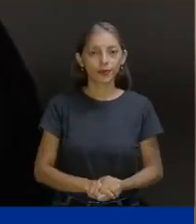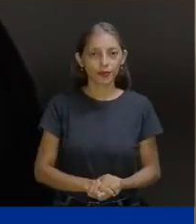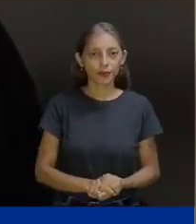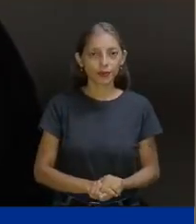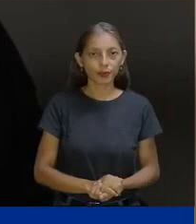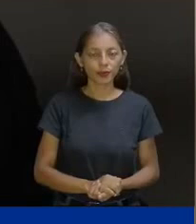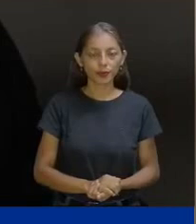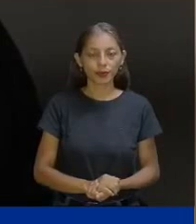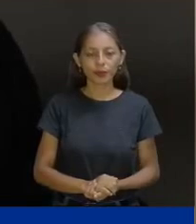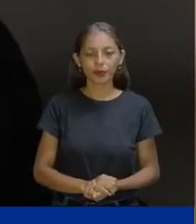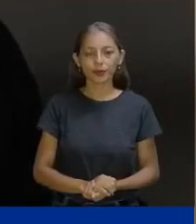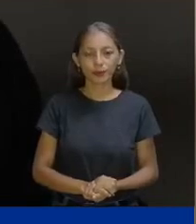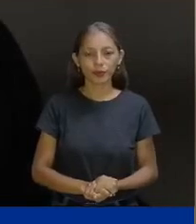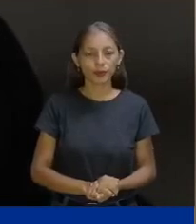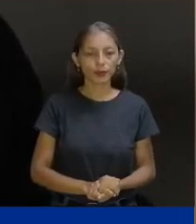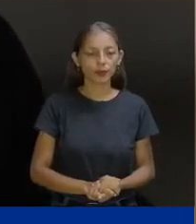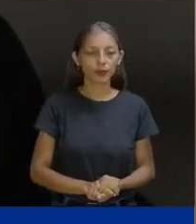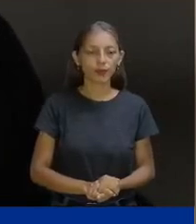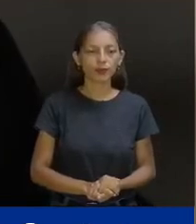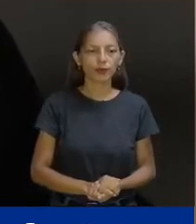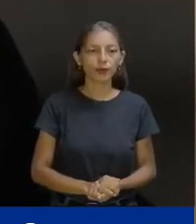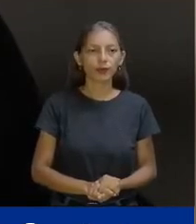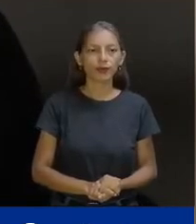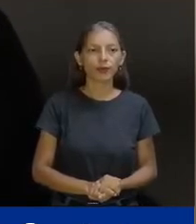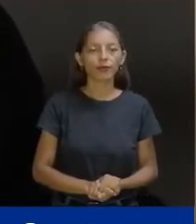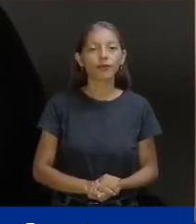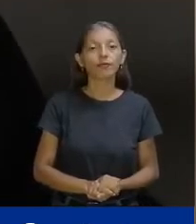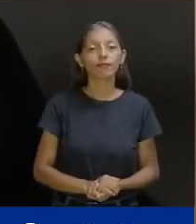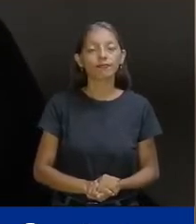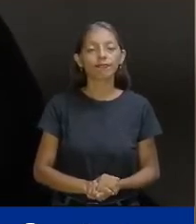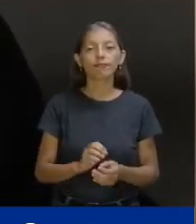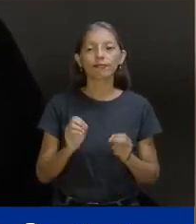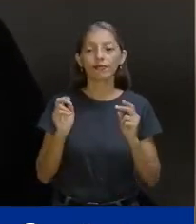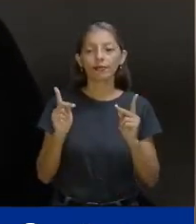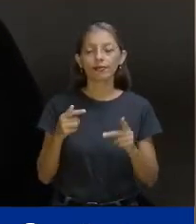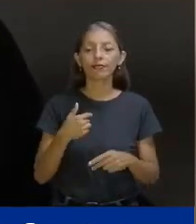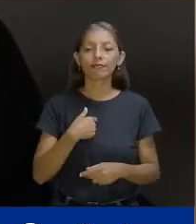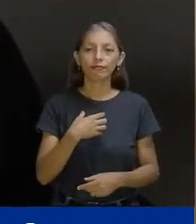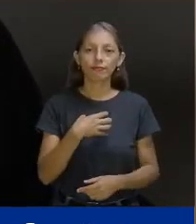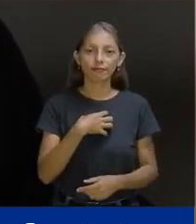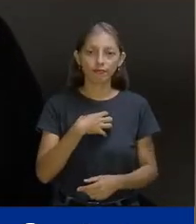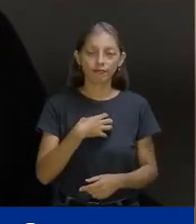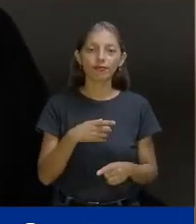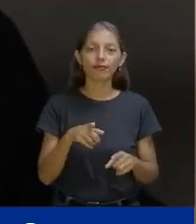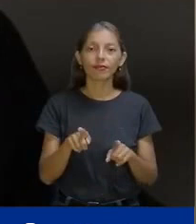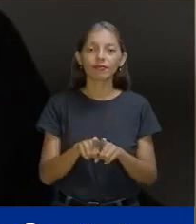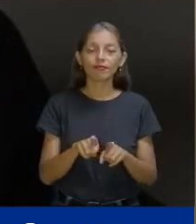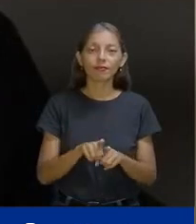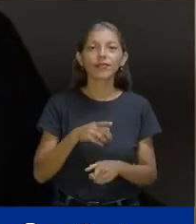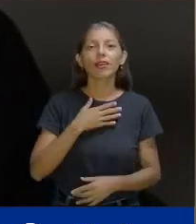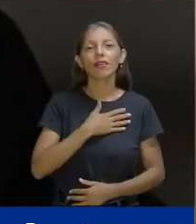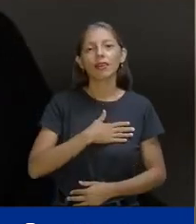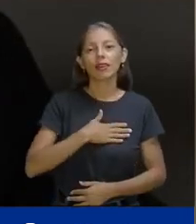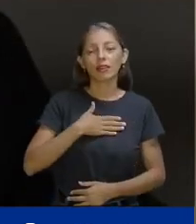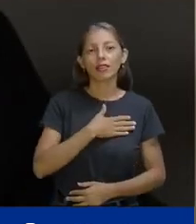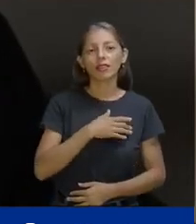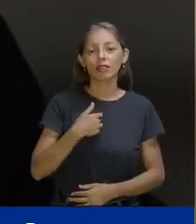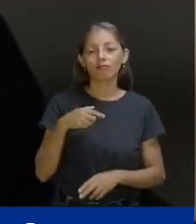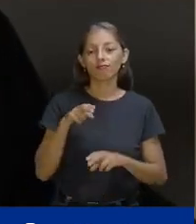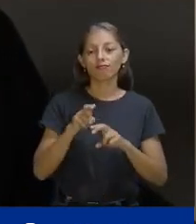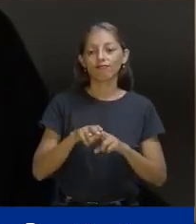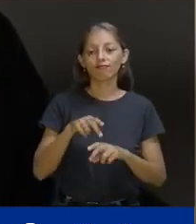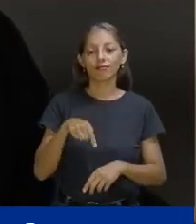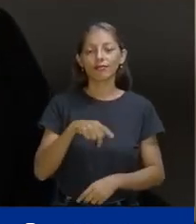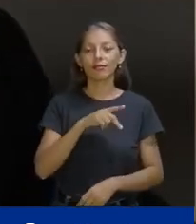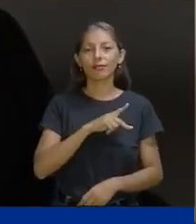Perfeito. E então eu me sinto também muito, muito honrado quando eu sinto. Foco no desembargador João Lages, presidente do